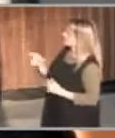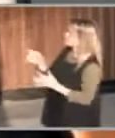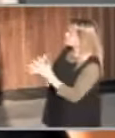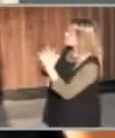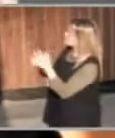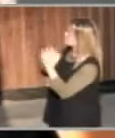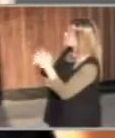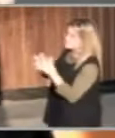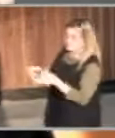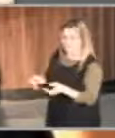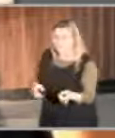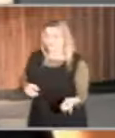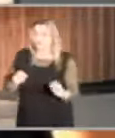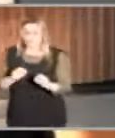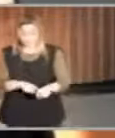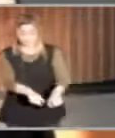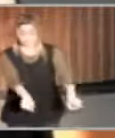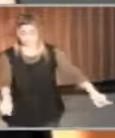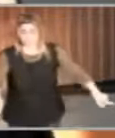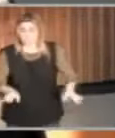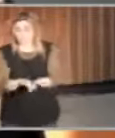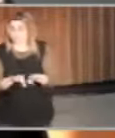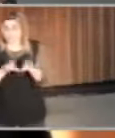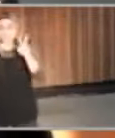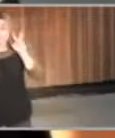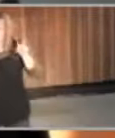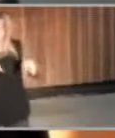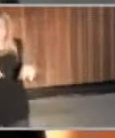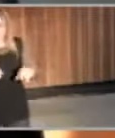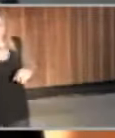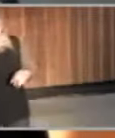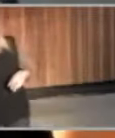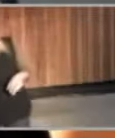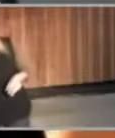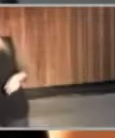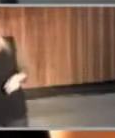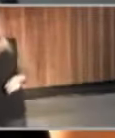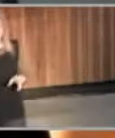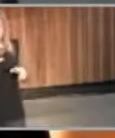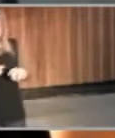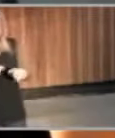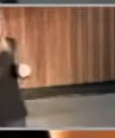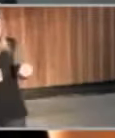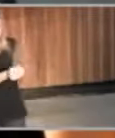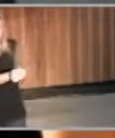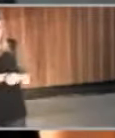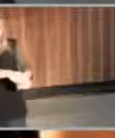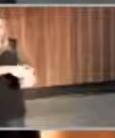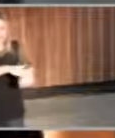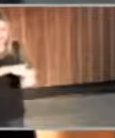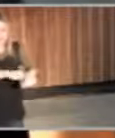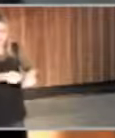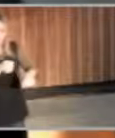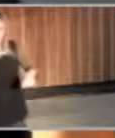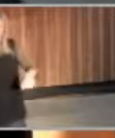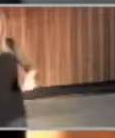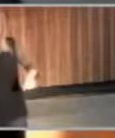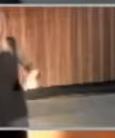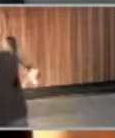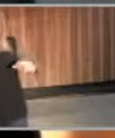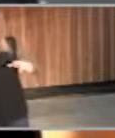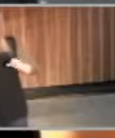como é que a paixão espiritual vai estar no coração desses meninos dessas meninas se